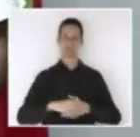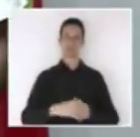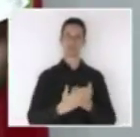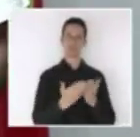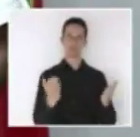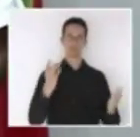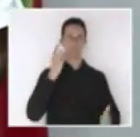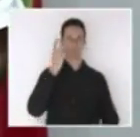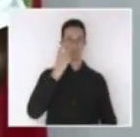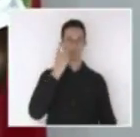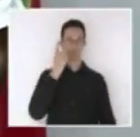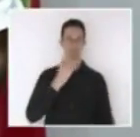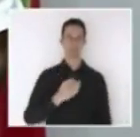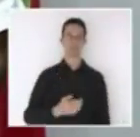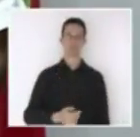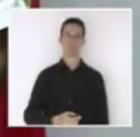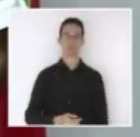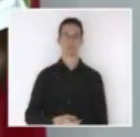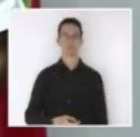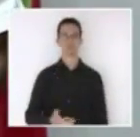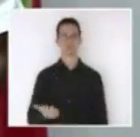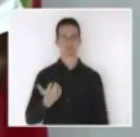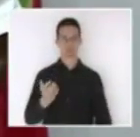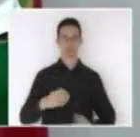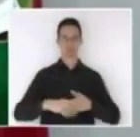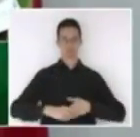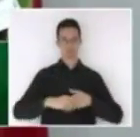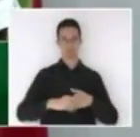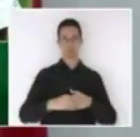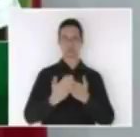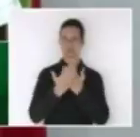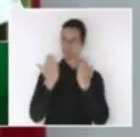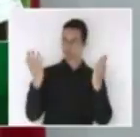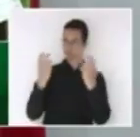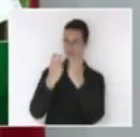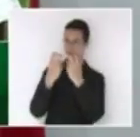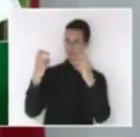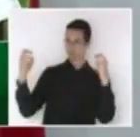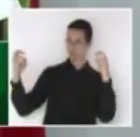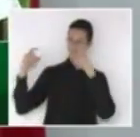pela presença. Quero cumprimentar os nossos tradicionalistas,